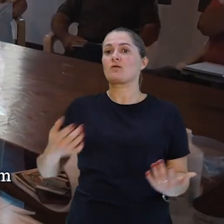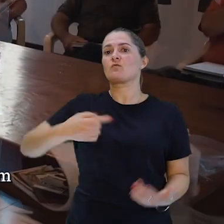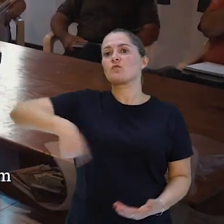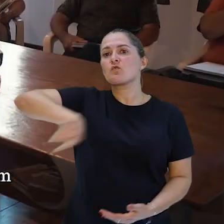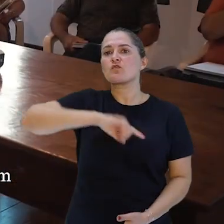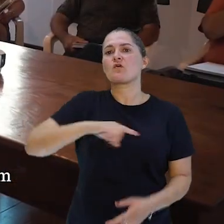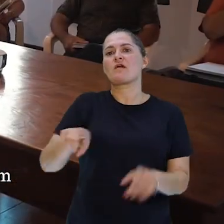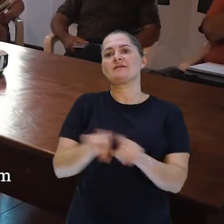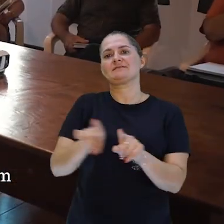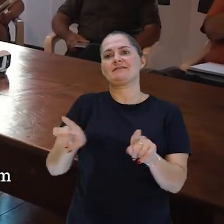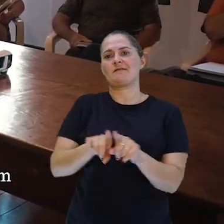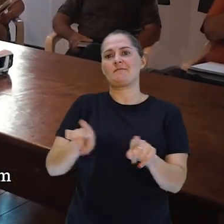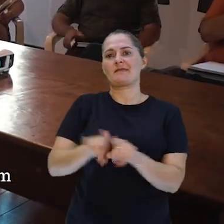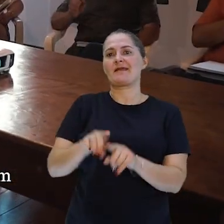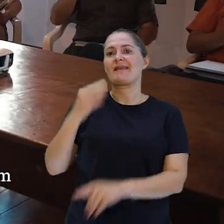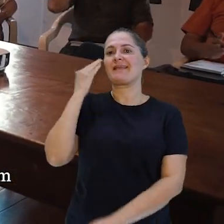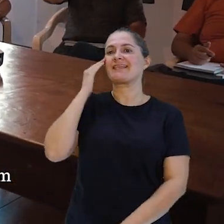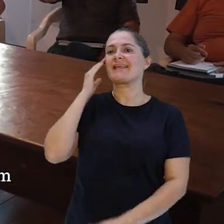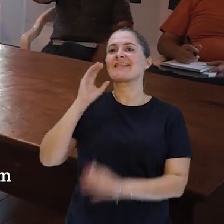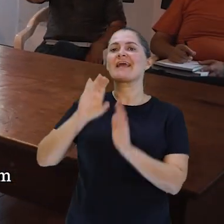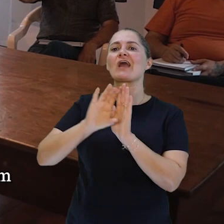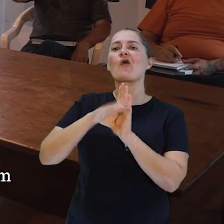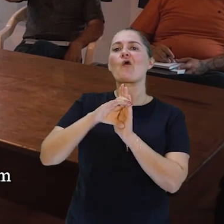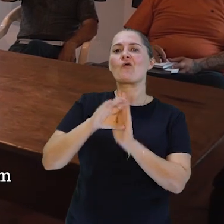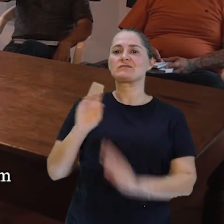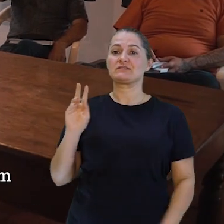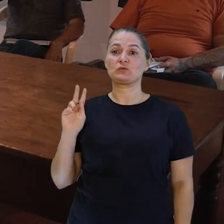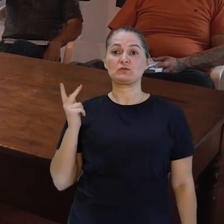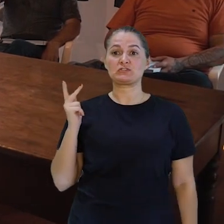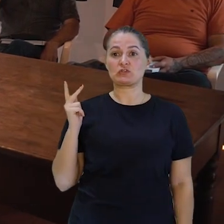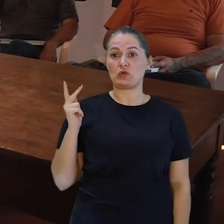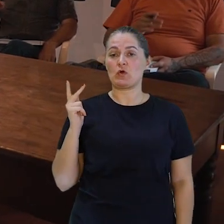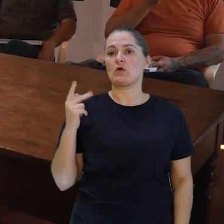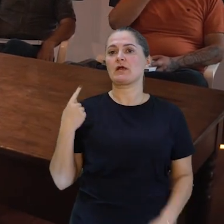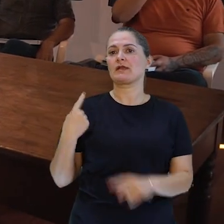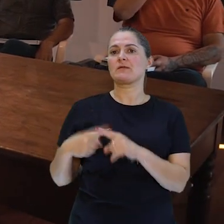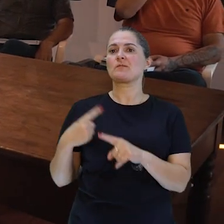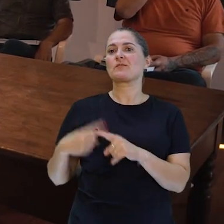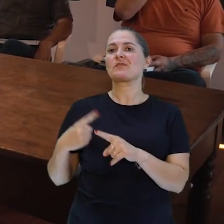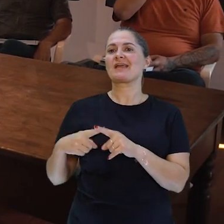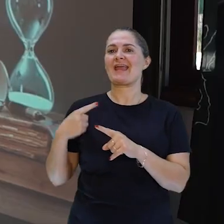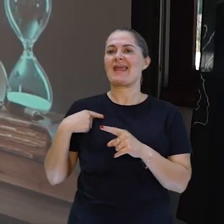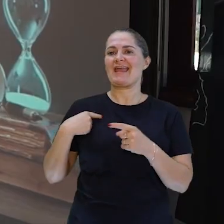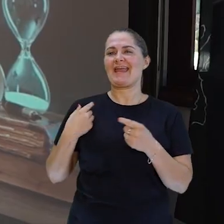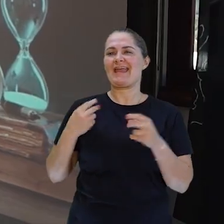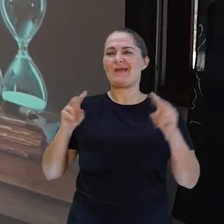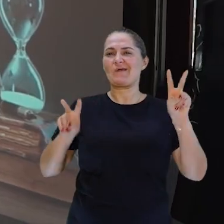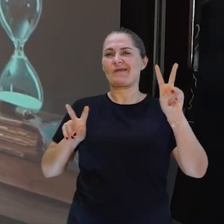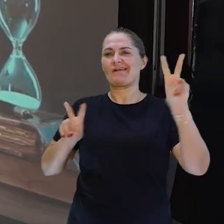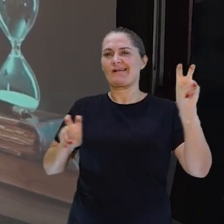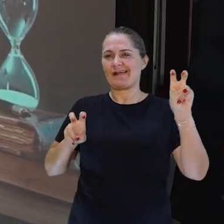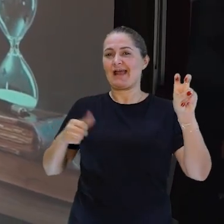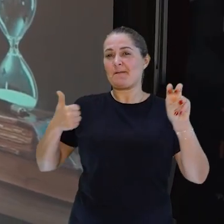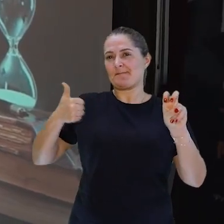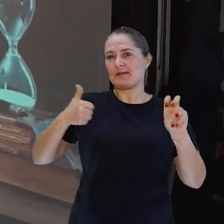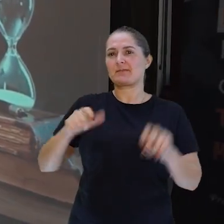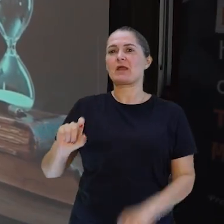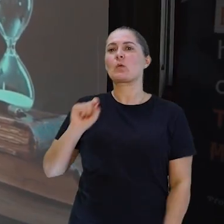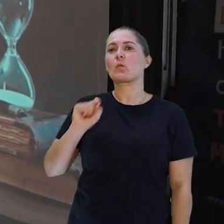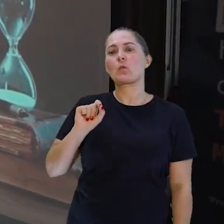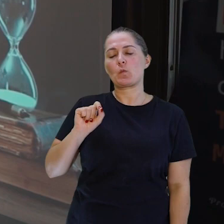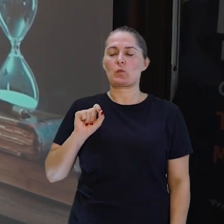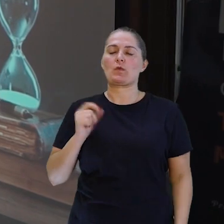A gente levar em conta também o conceito de história, que eu tenho essa passagem ali, né, que eu deixei no